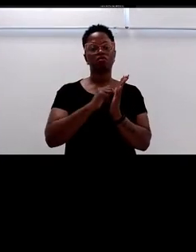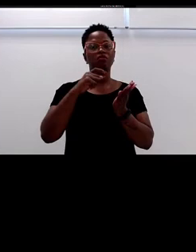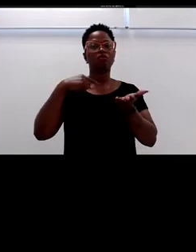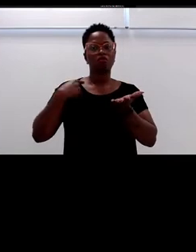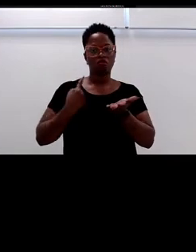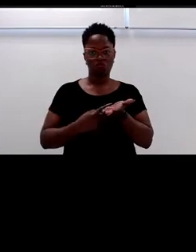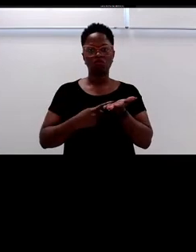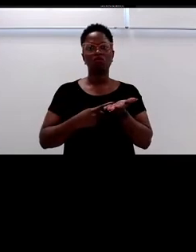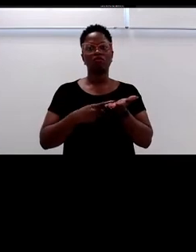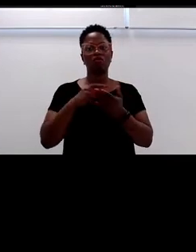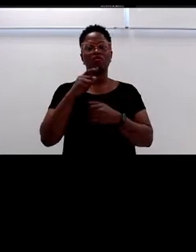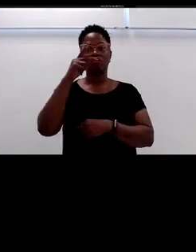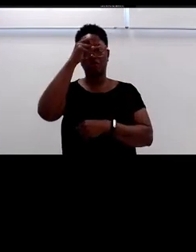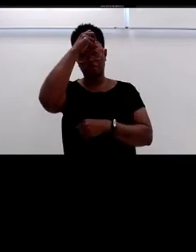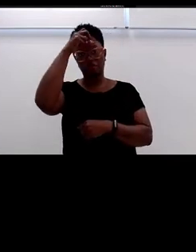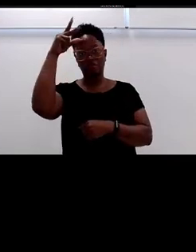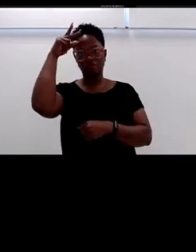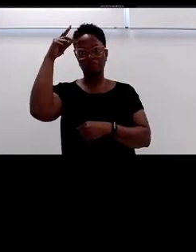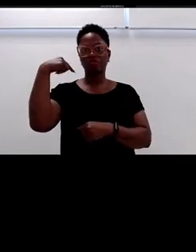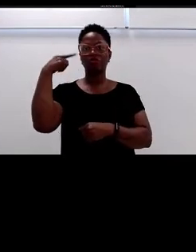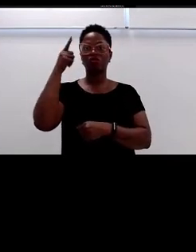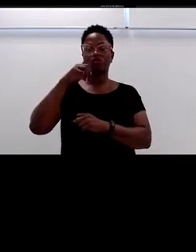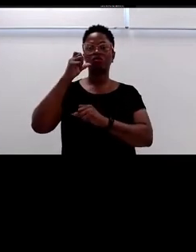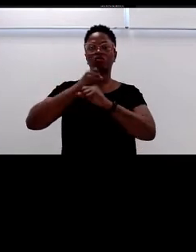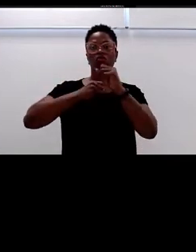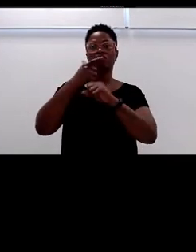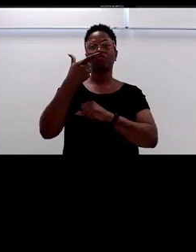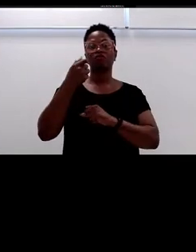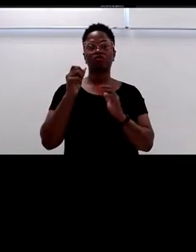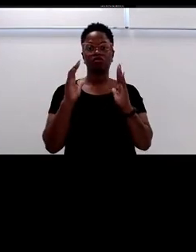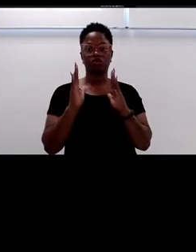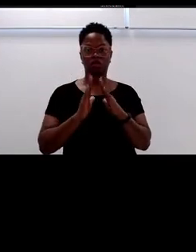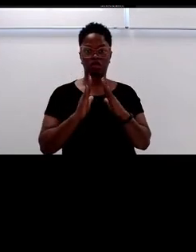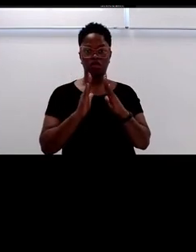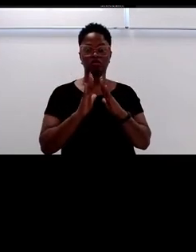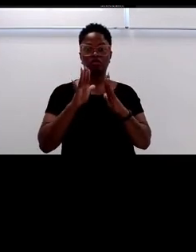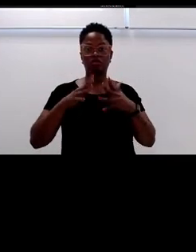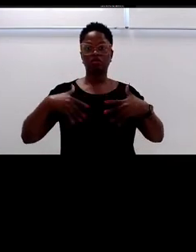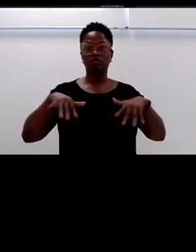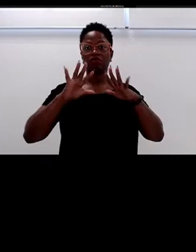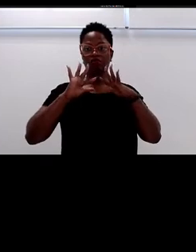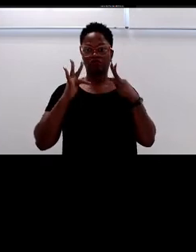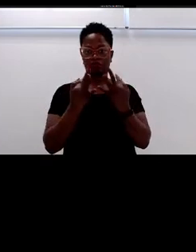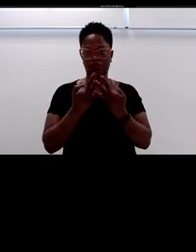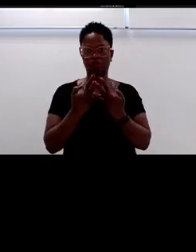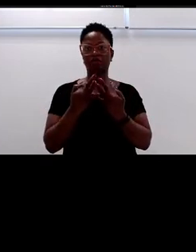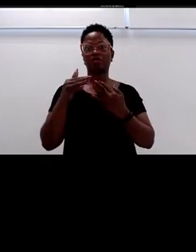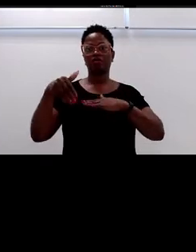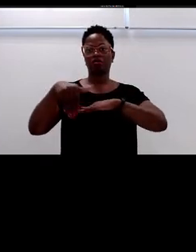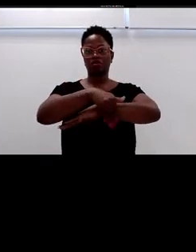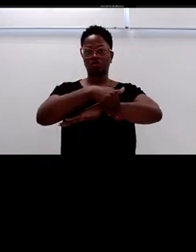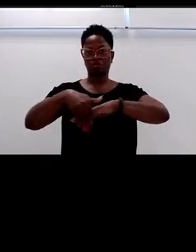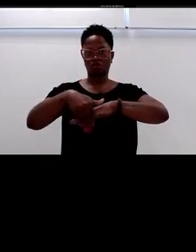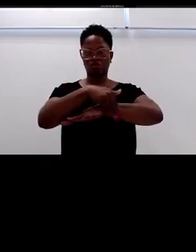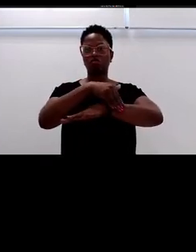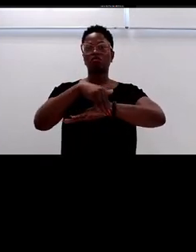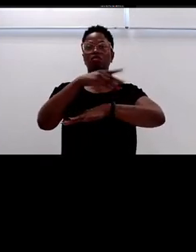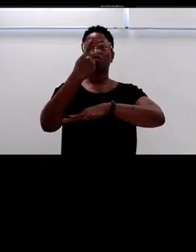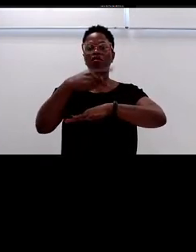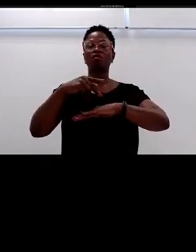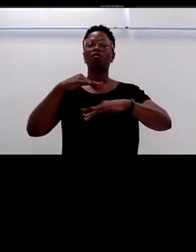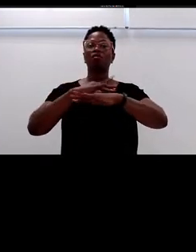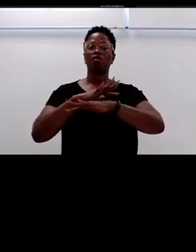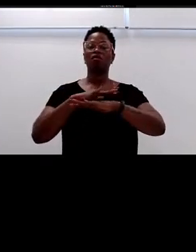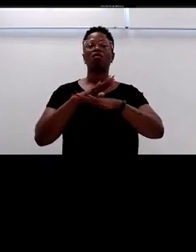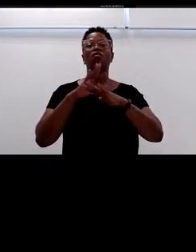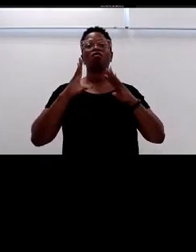a prefeitura construiria 20 casas para essas famílias, na rua onde seria urbanizada,